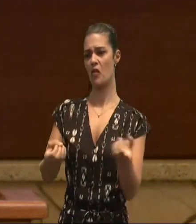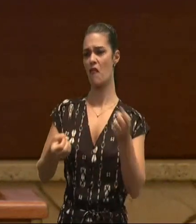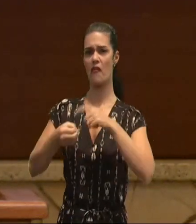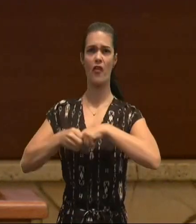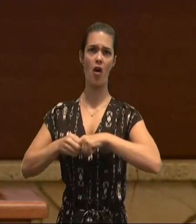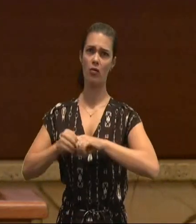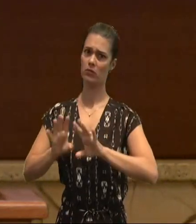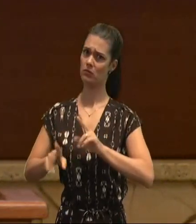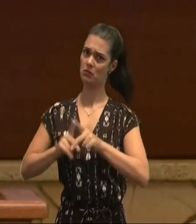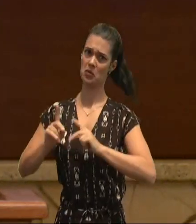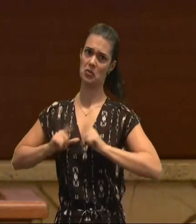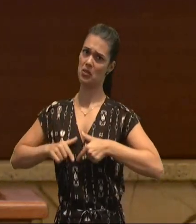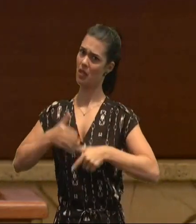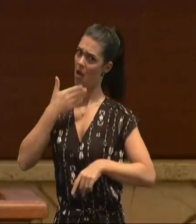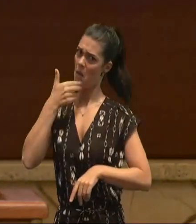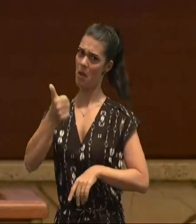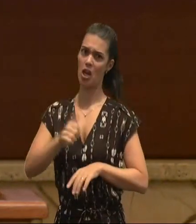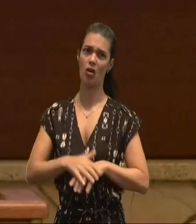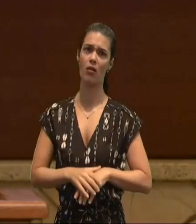muitos transtornos para eles.